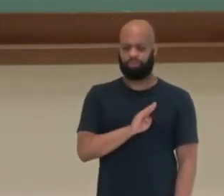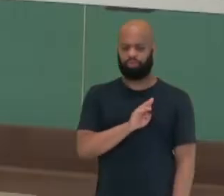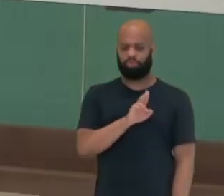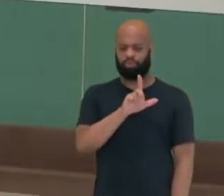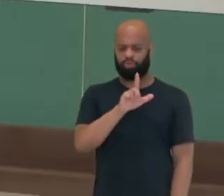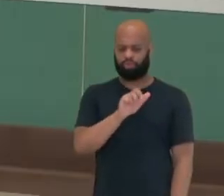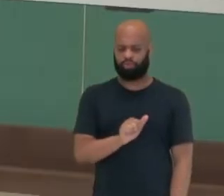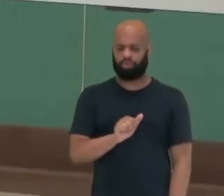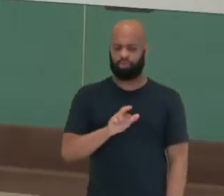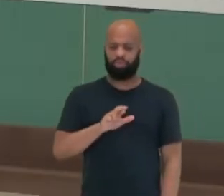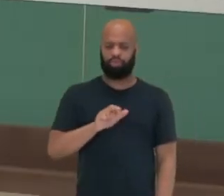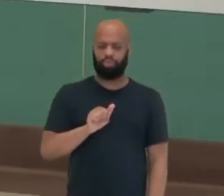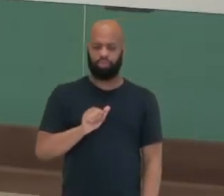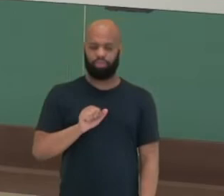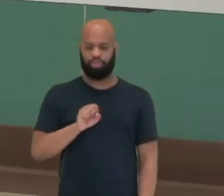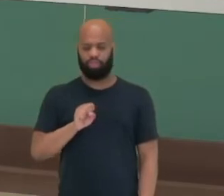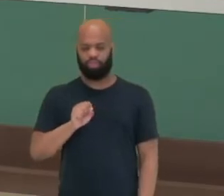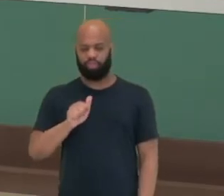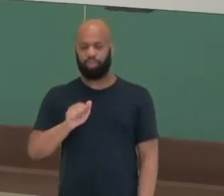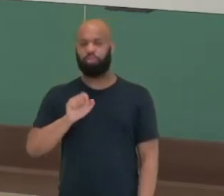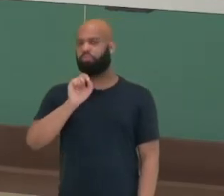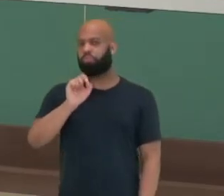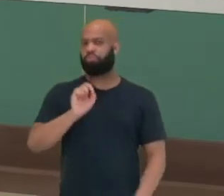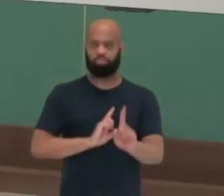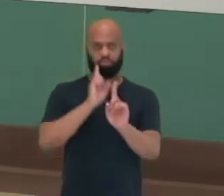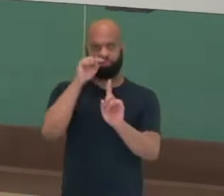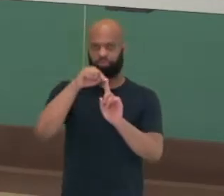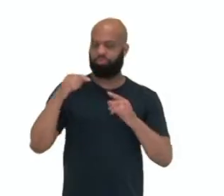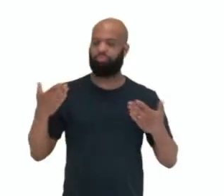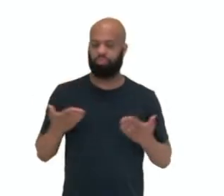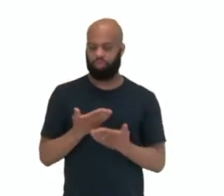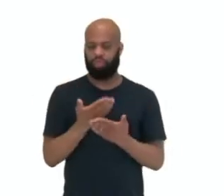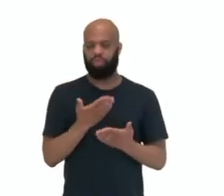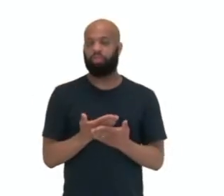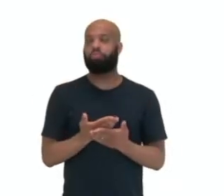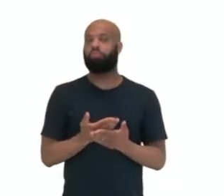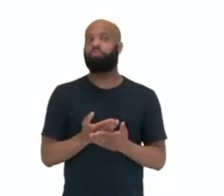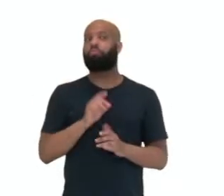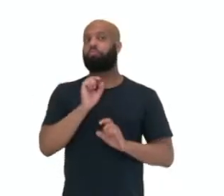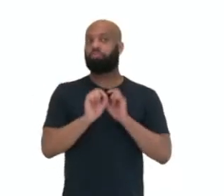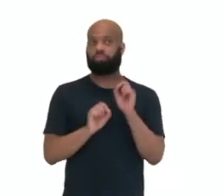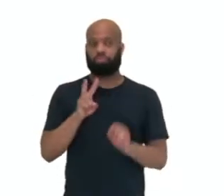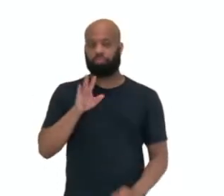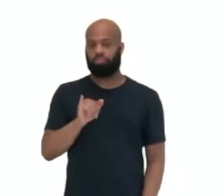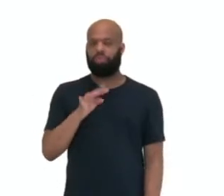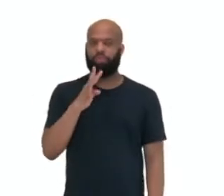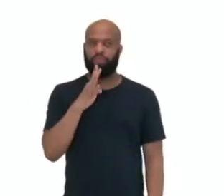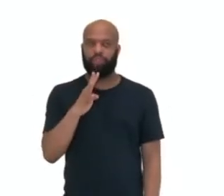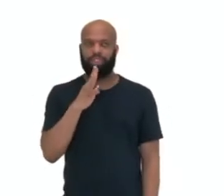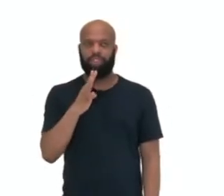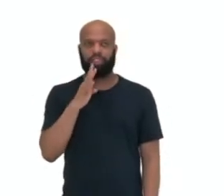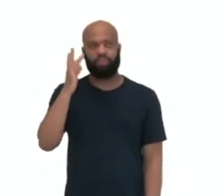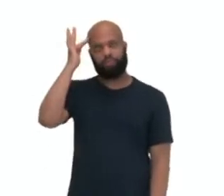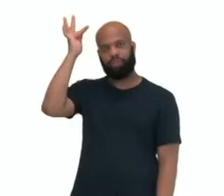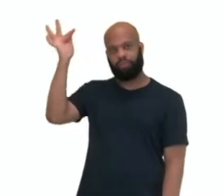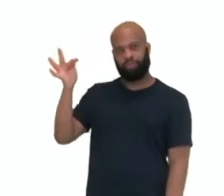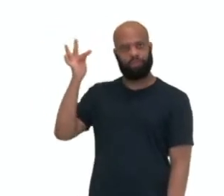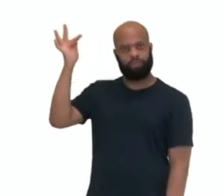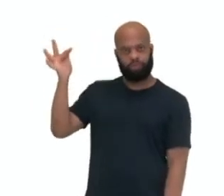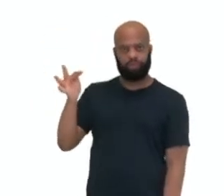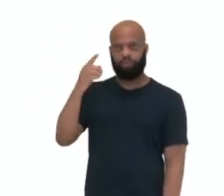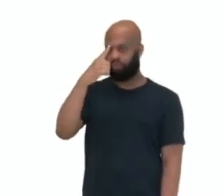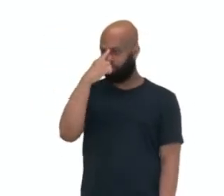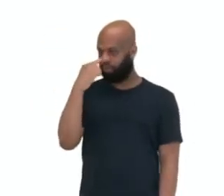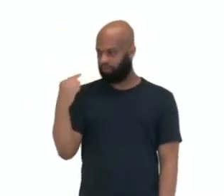já com os objetivos da nossa aula de hoje. Então, nosso objetivo é conhecer o filósofo empirista